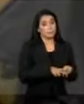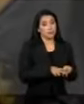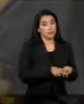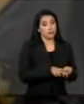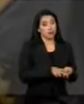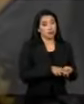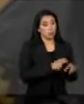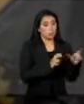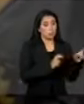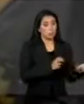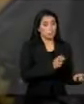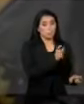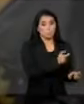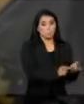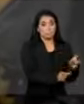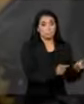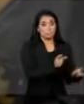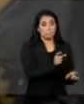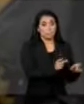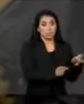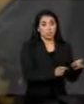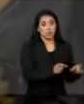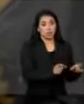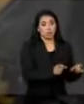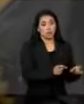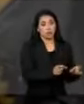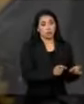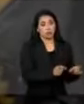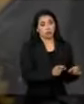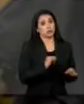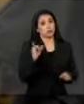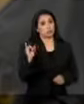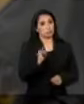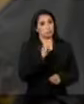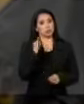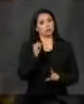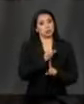pessoas da mais alta envergadura social.